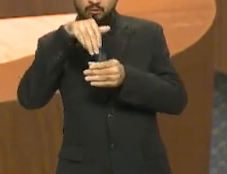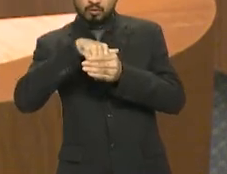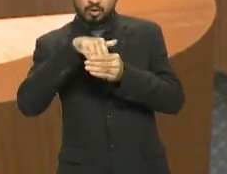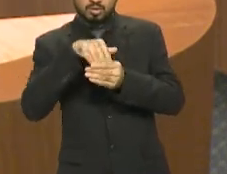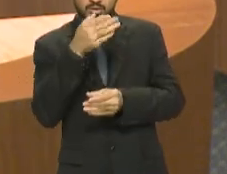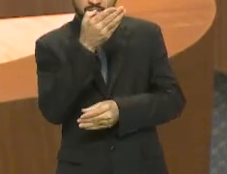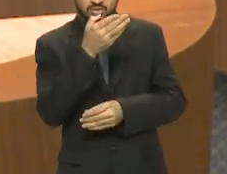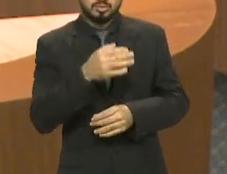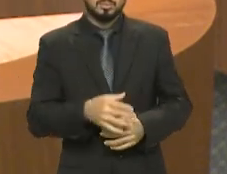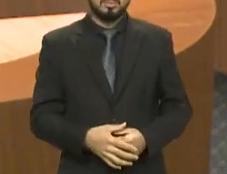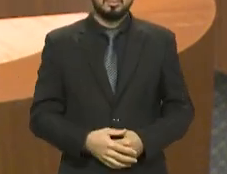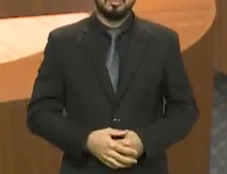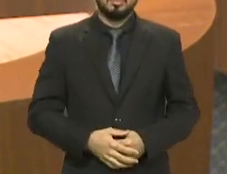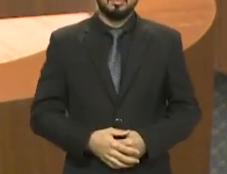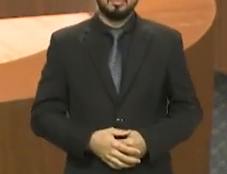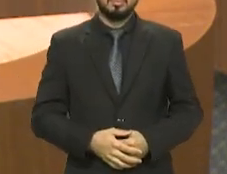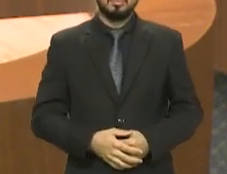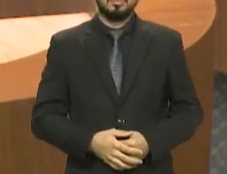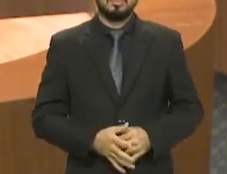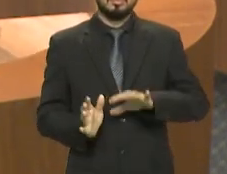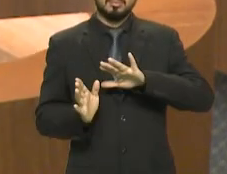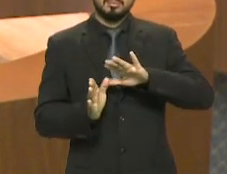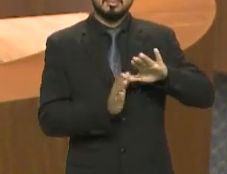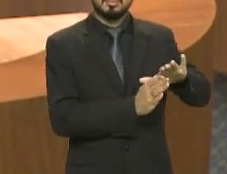Deputado, eu ocupo essa tribuna nessa manhã